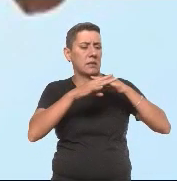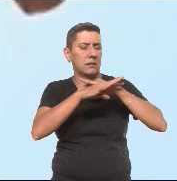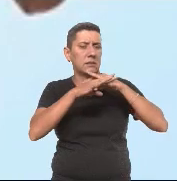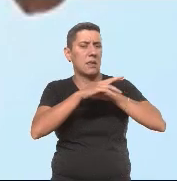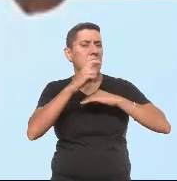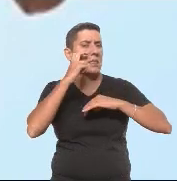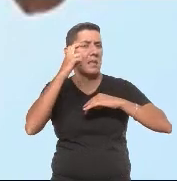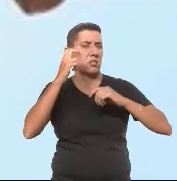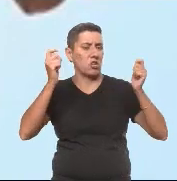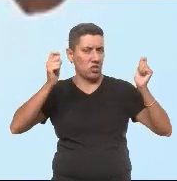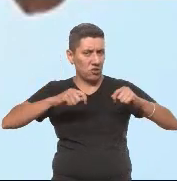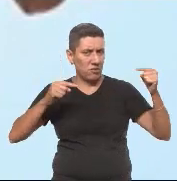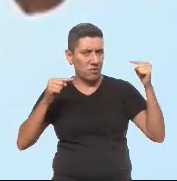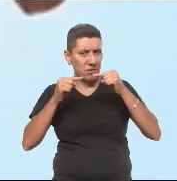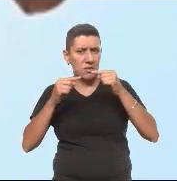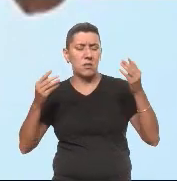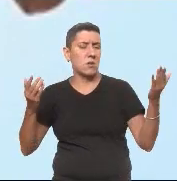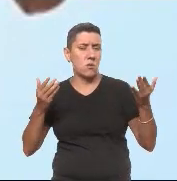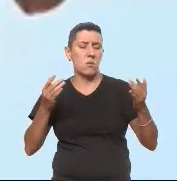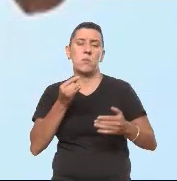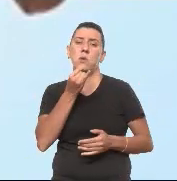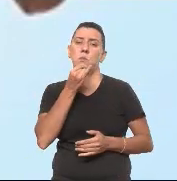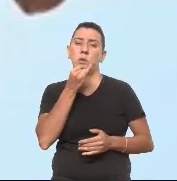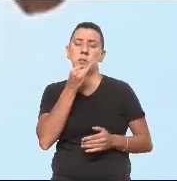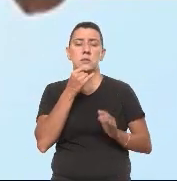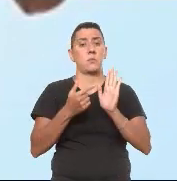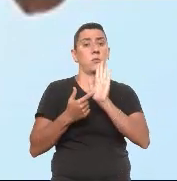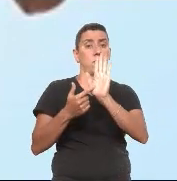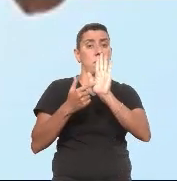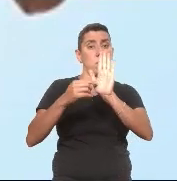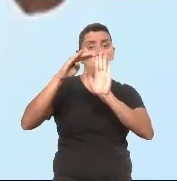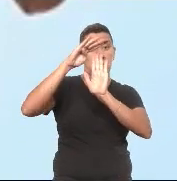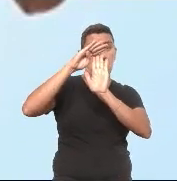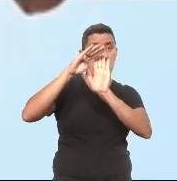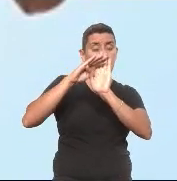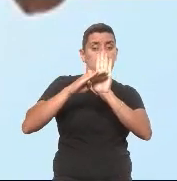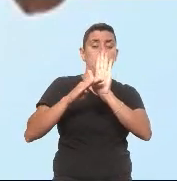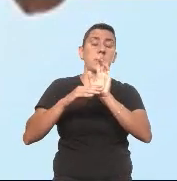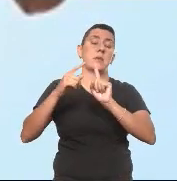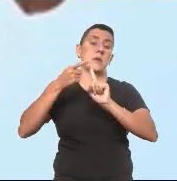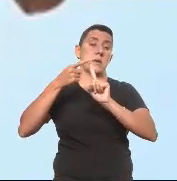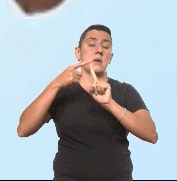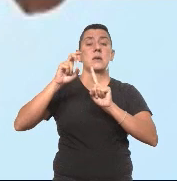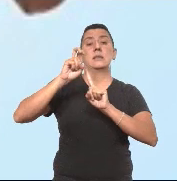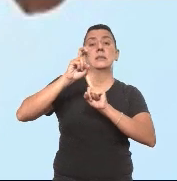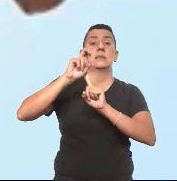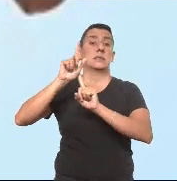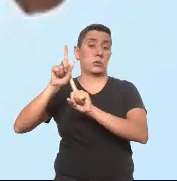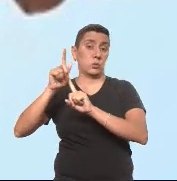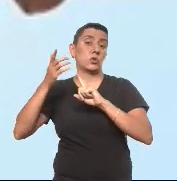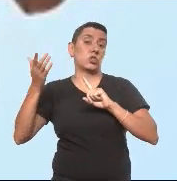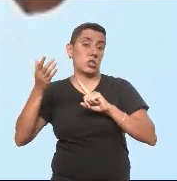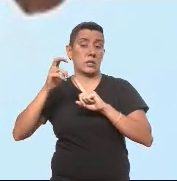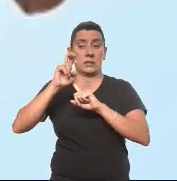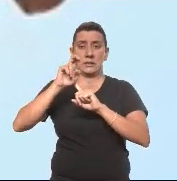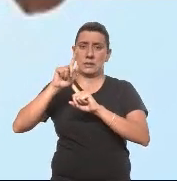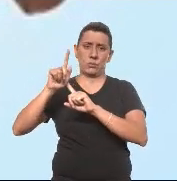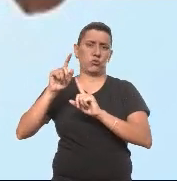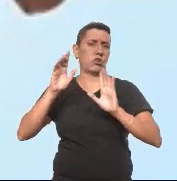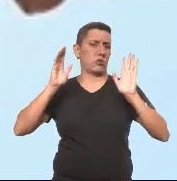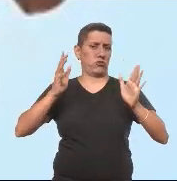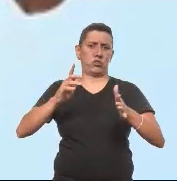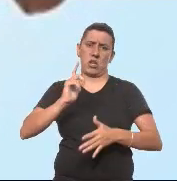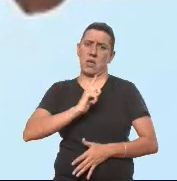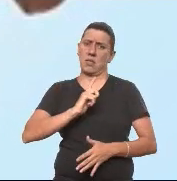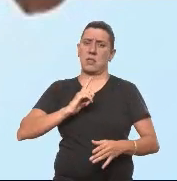trazem tudo isso para gente então Eu mencionei já alguns tão por exemplo a gente tá falando do 5g 5g uma é um caminho sem volta